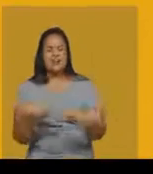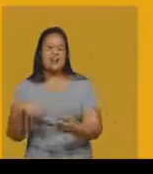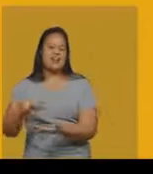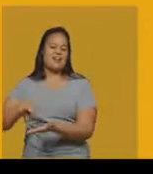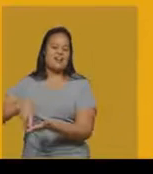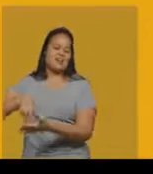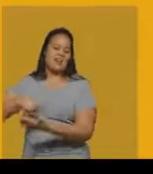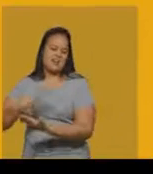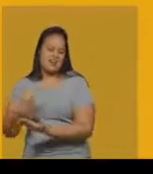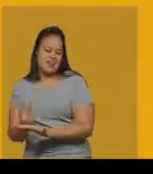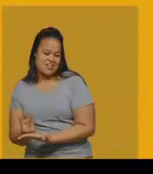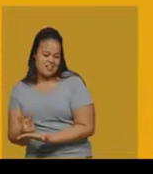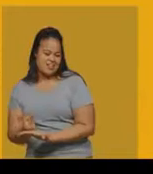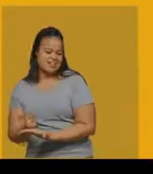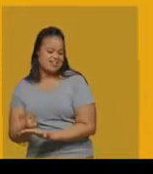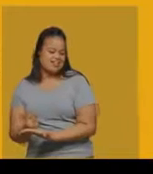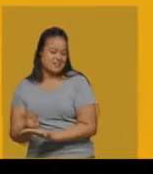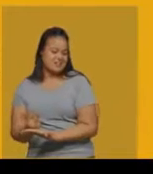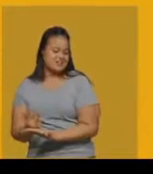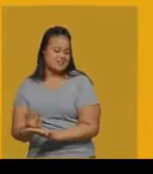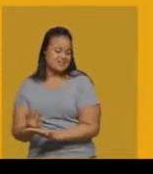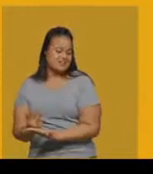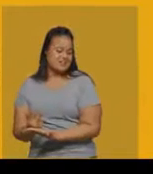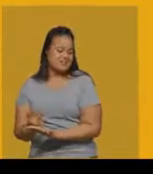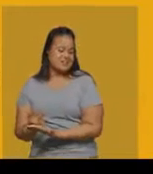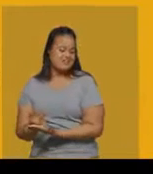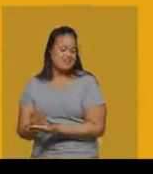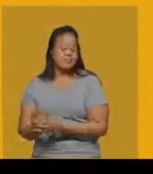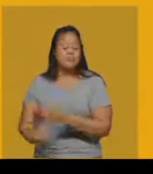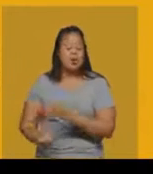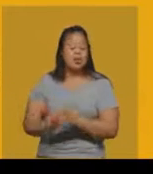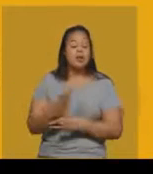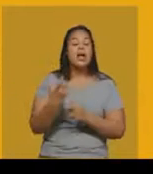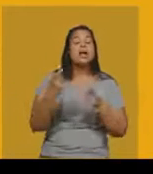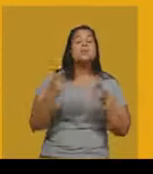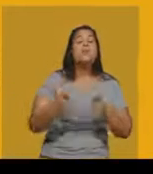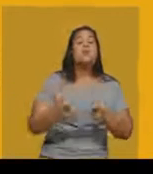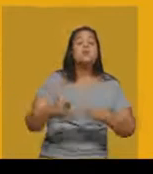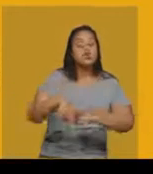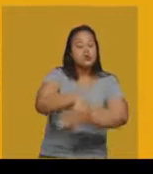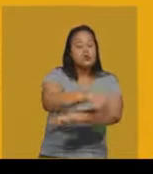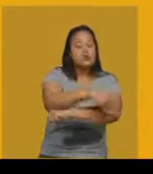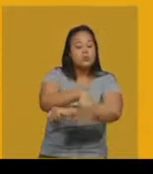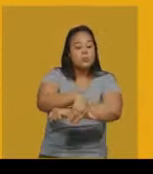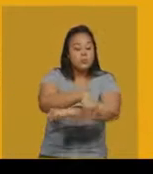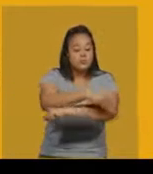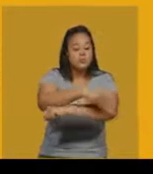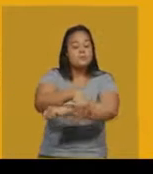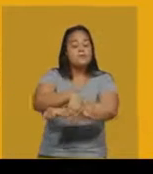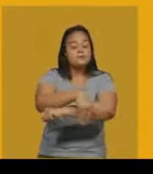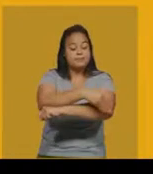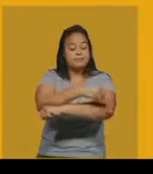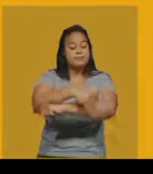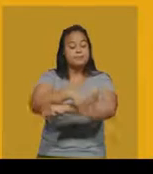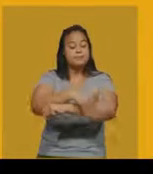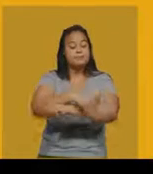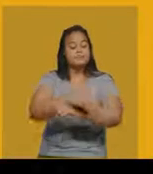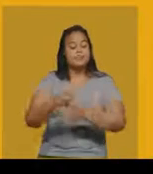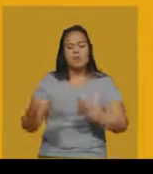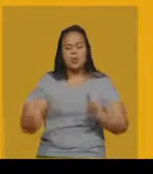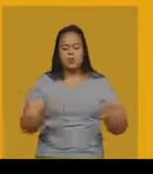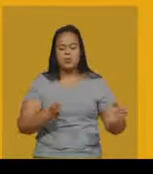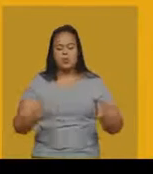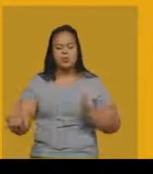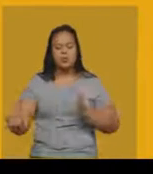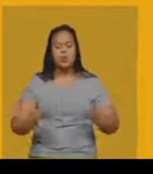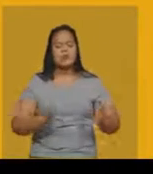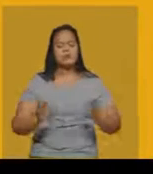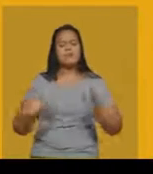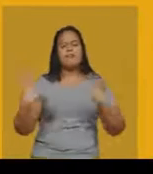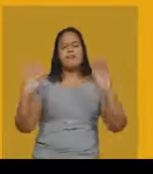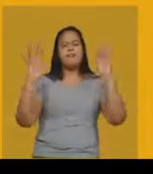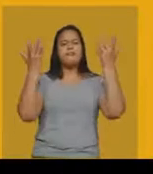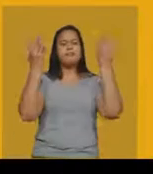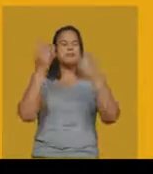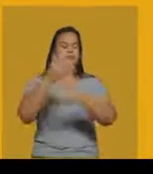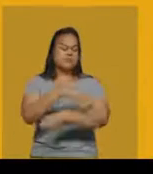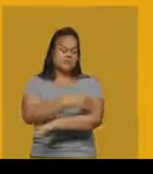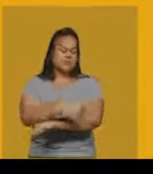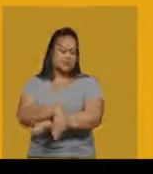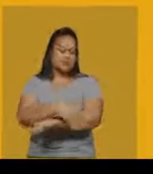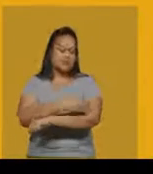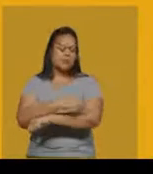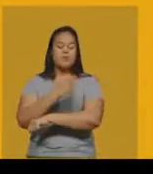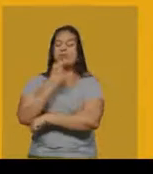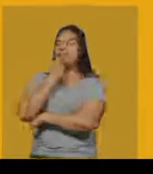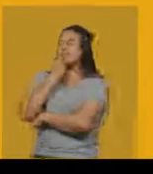Apenas o break foi criado exatamente nas ruas, durante os block parties, né, festas de rua, que